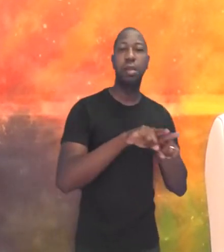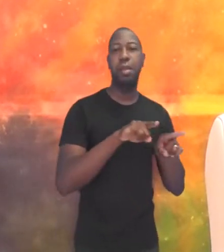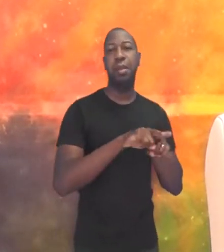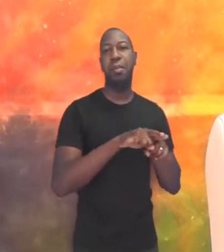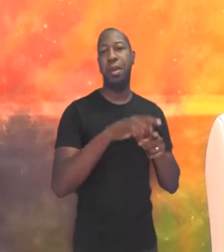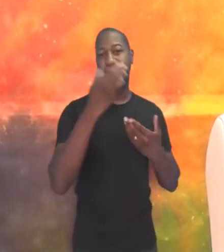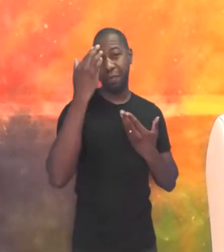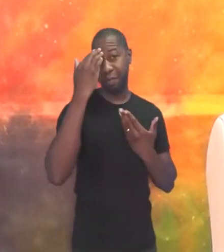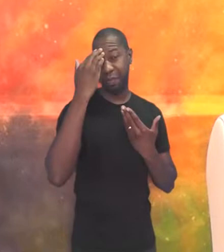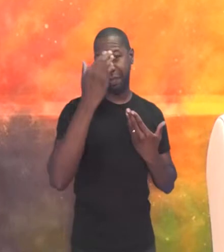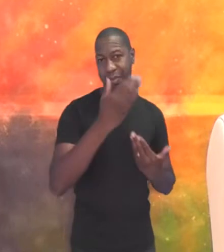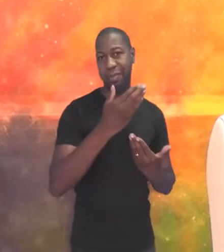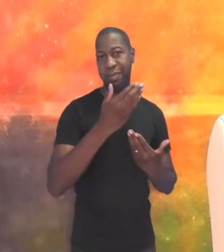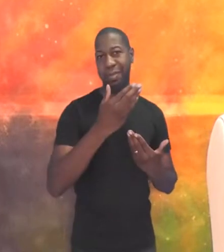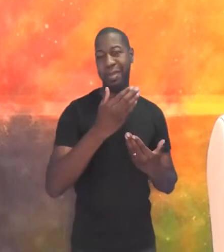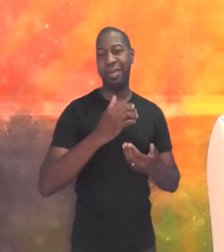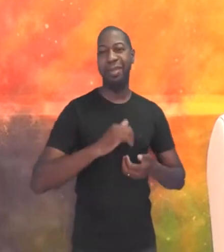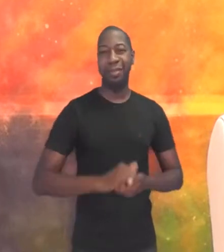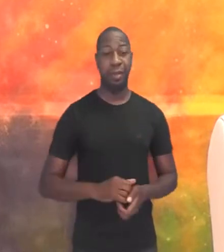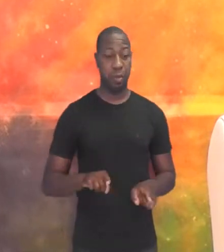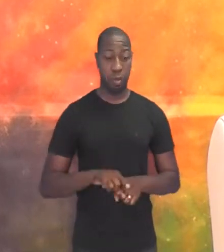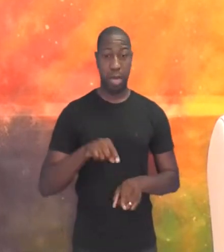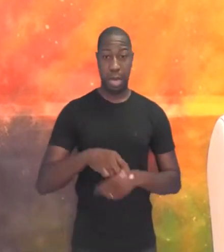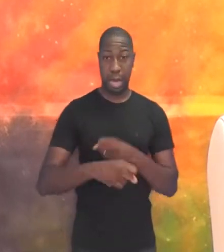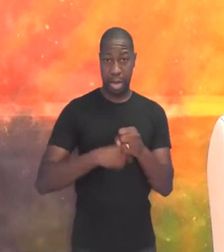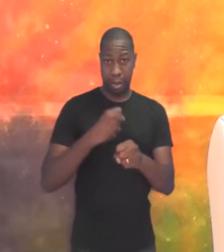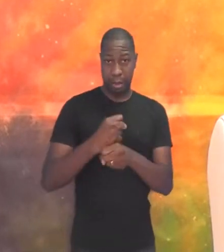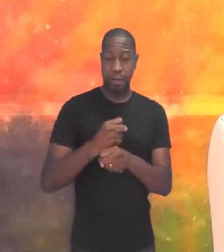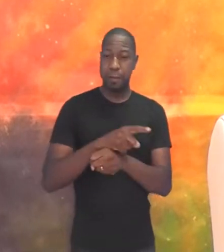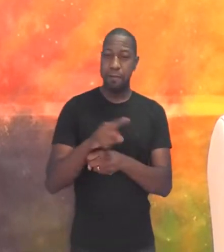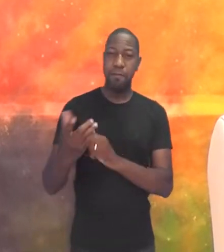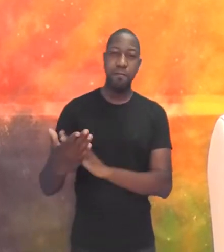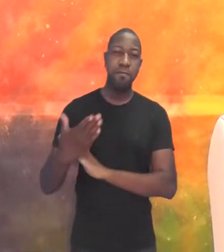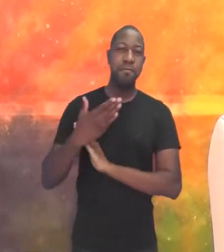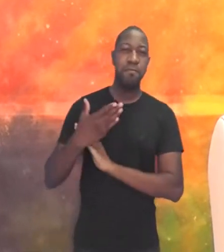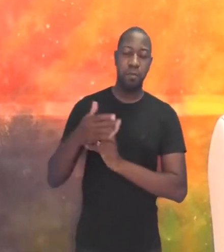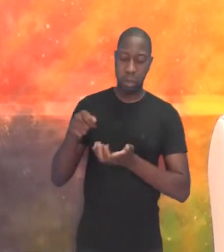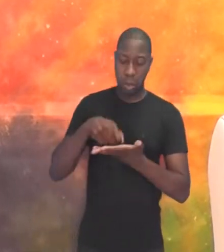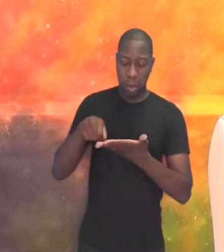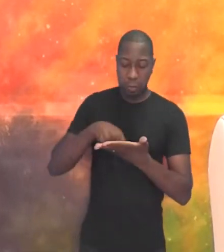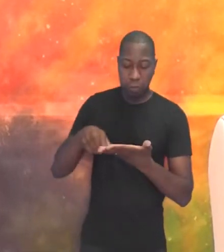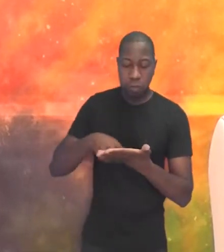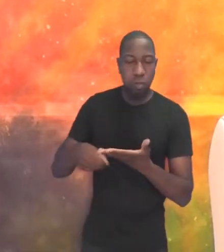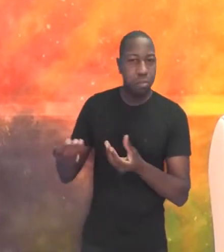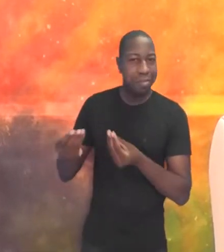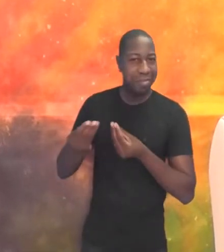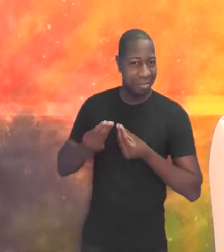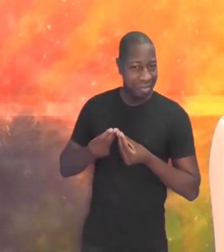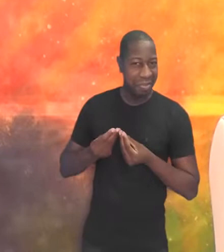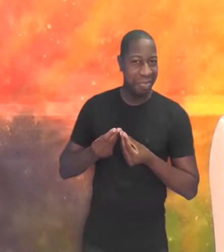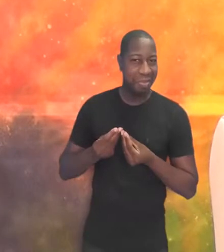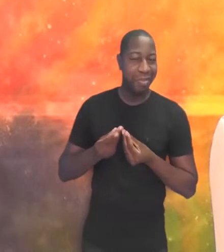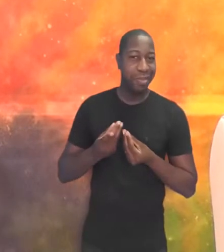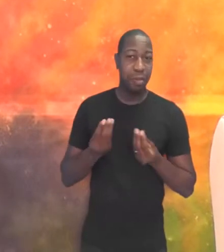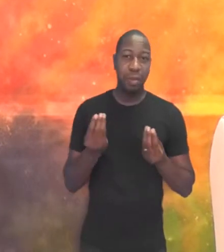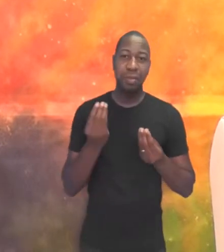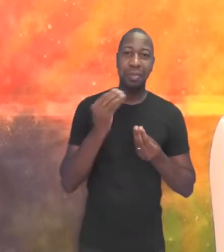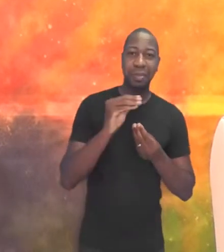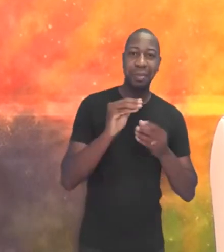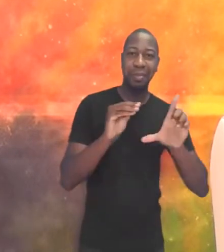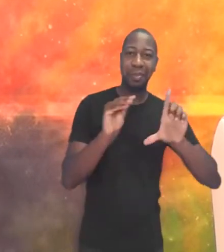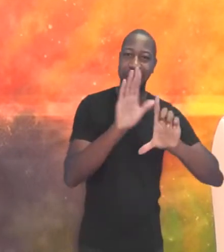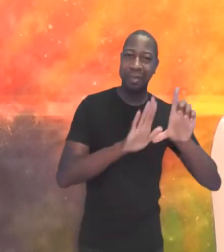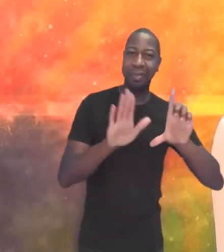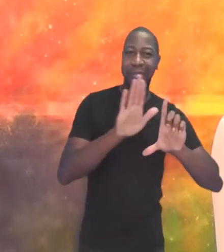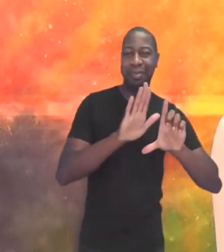esse ano assim, teve uma força muito grande dos artistas, né, com as suas composições, foi um desafio, né? E eu já estou pedindo o